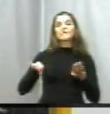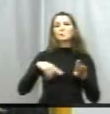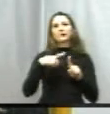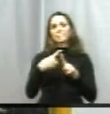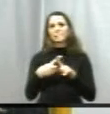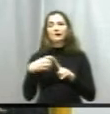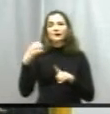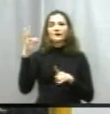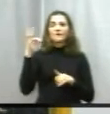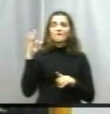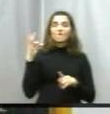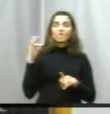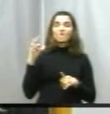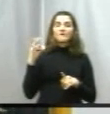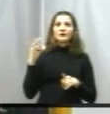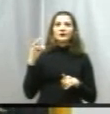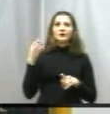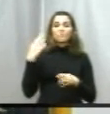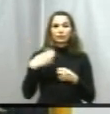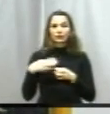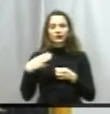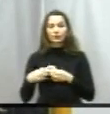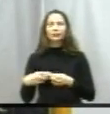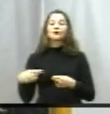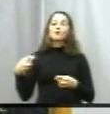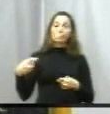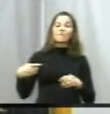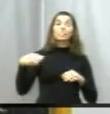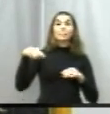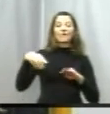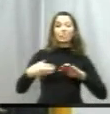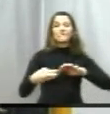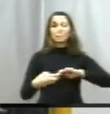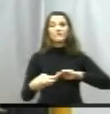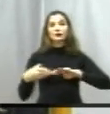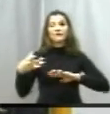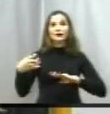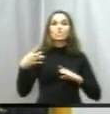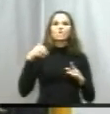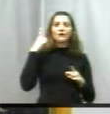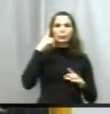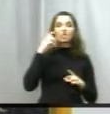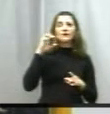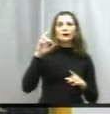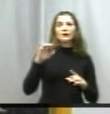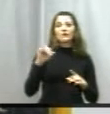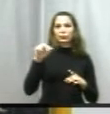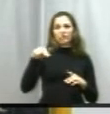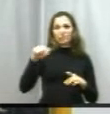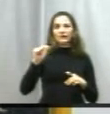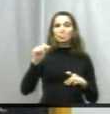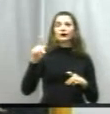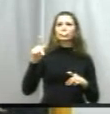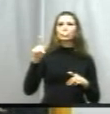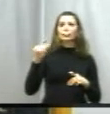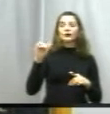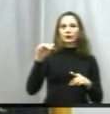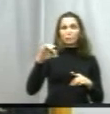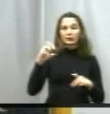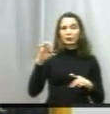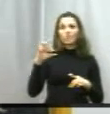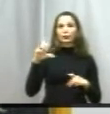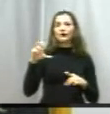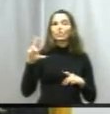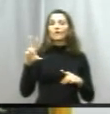alunos da nossa cidade. Eu estive na Assembleia Legislativa com a deputada Regina Gonçalves, deputada estadual do Partido Verde, que vai